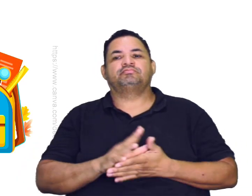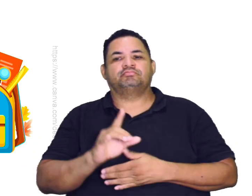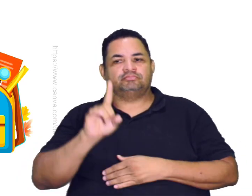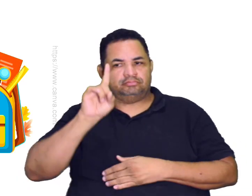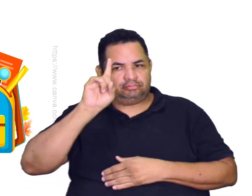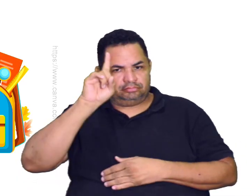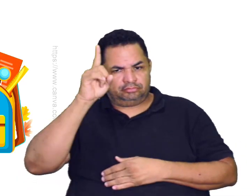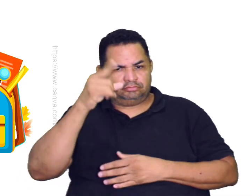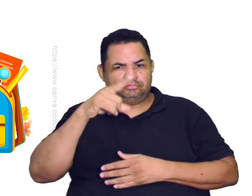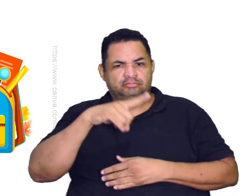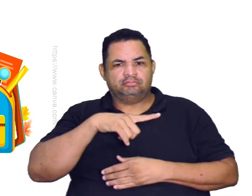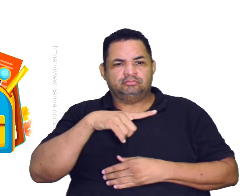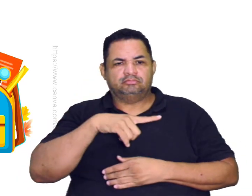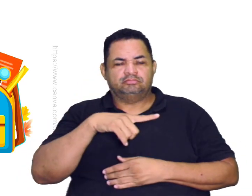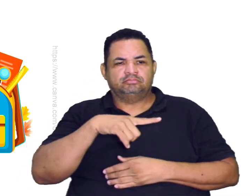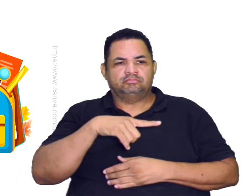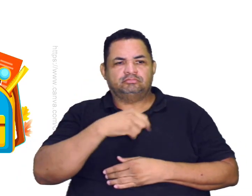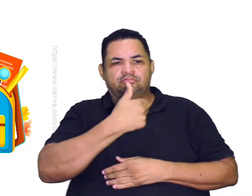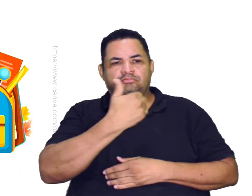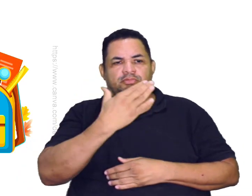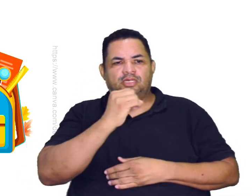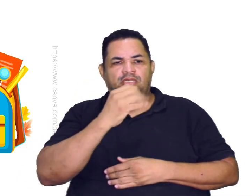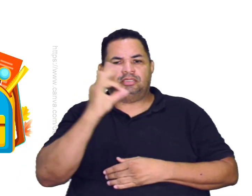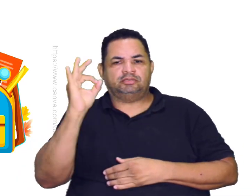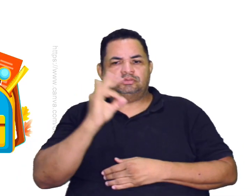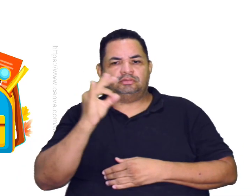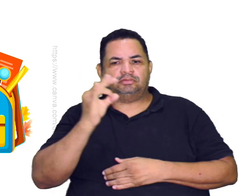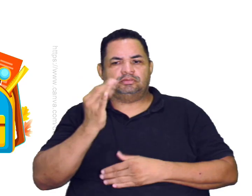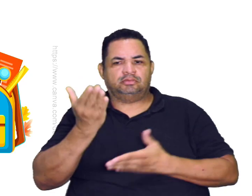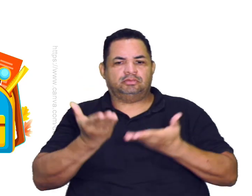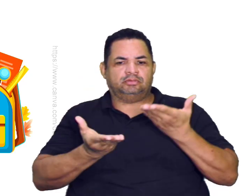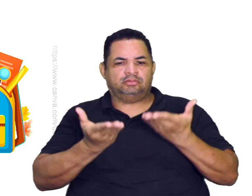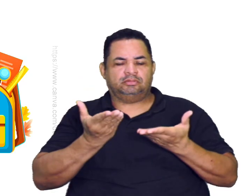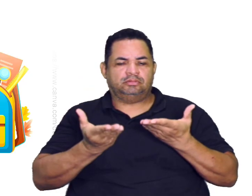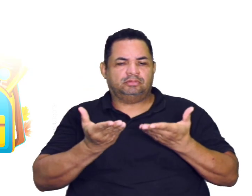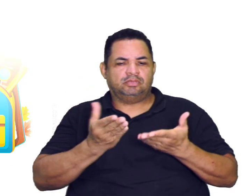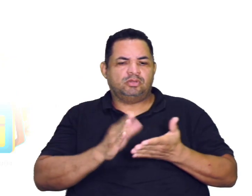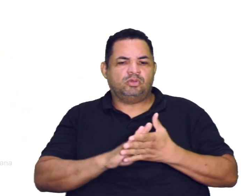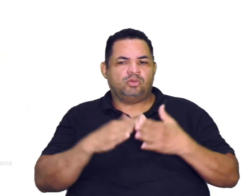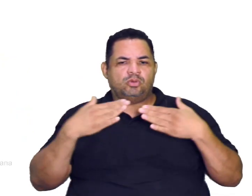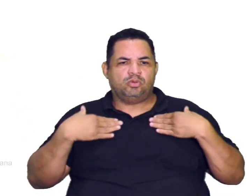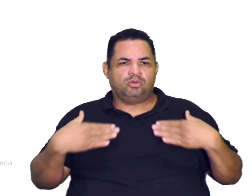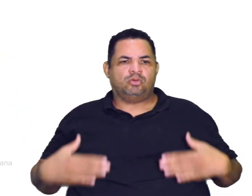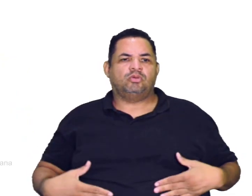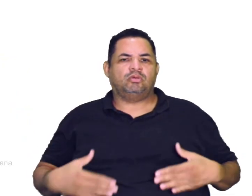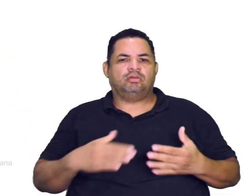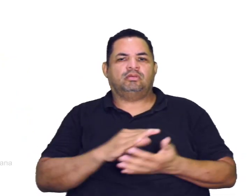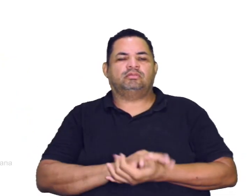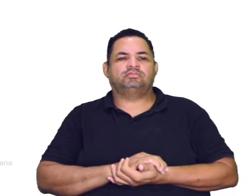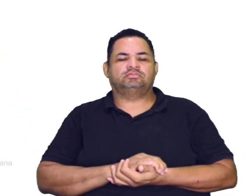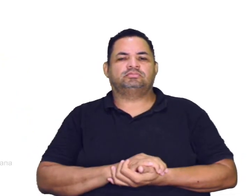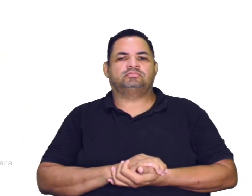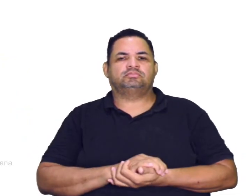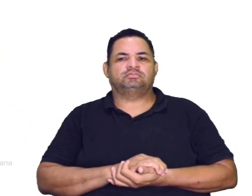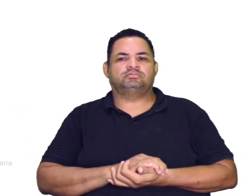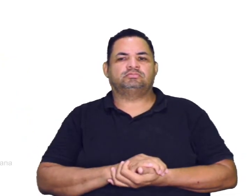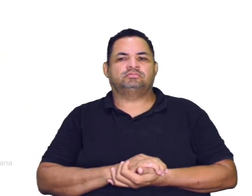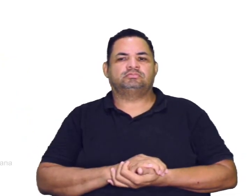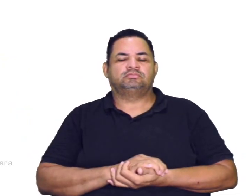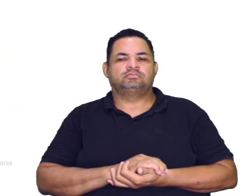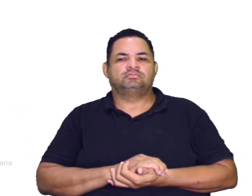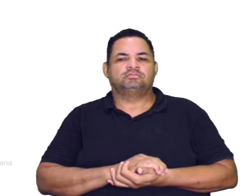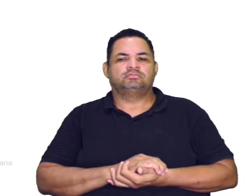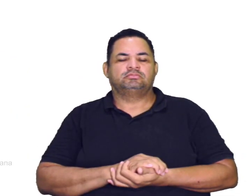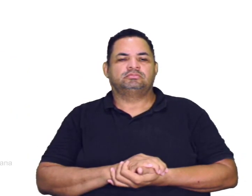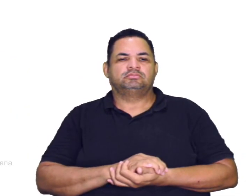O ideal é que você tenha aí até 10% do seu peso corporal, tá? Cuidado aí